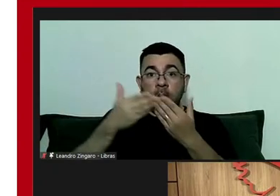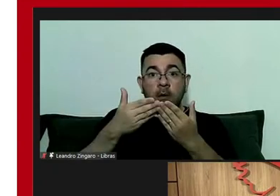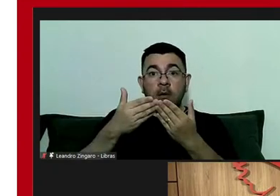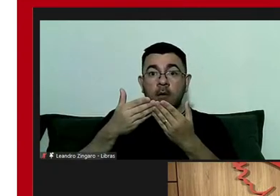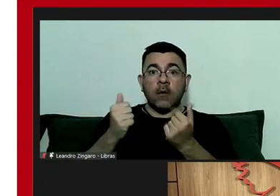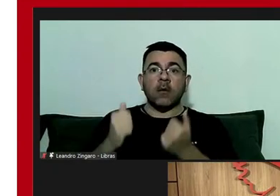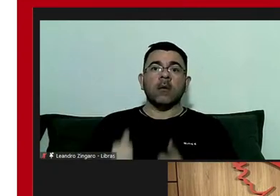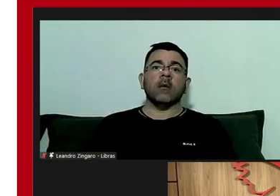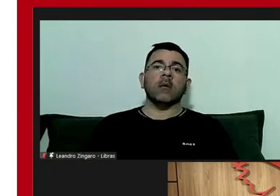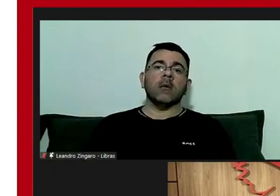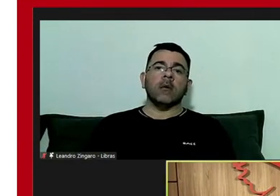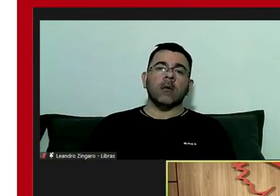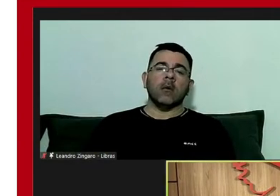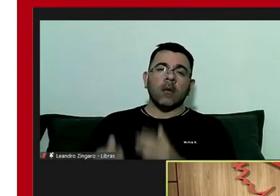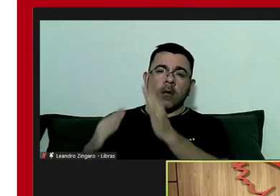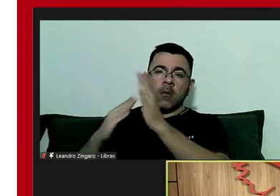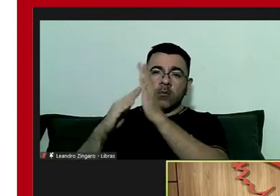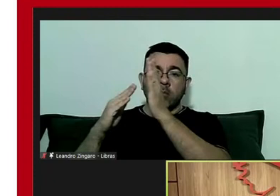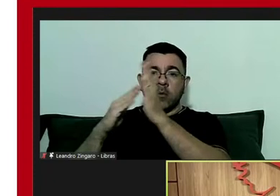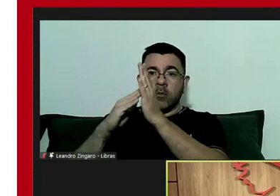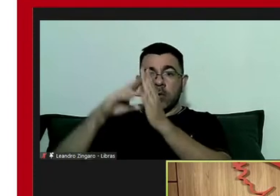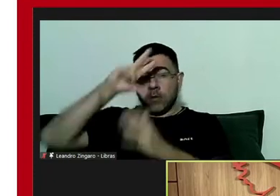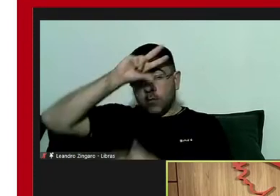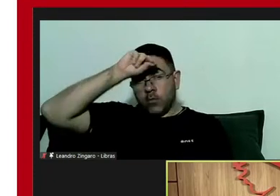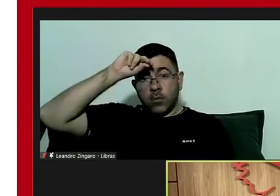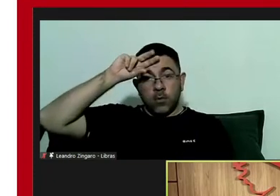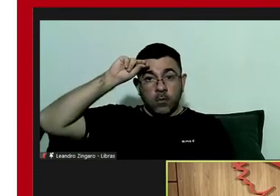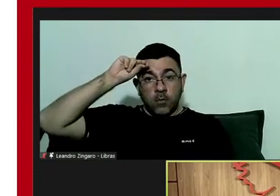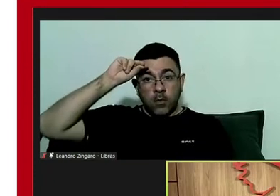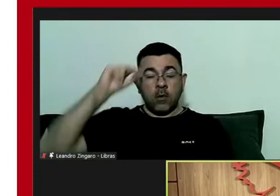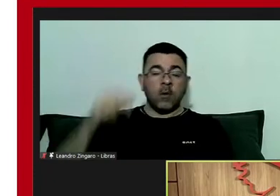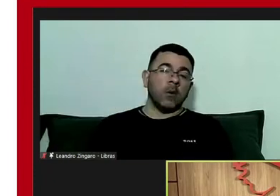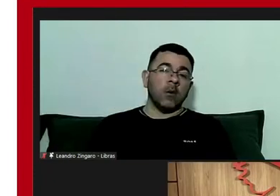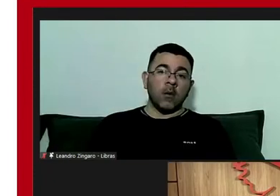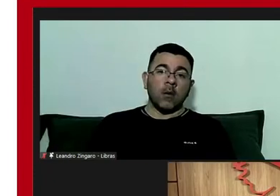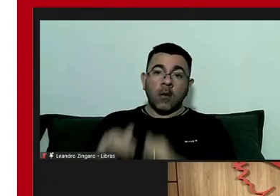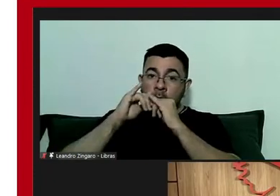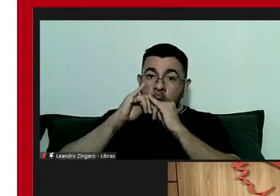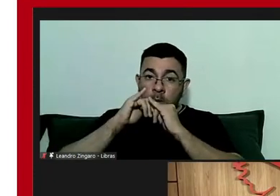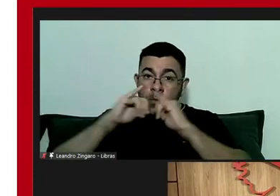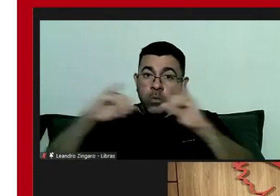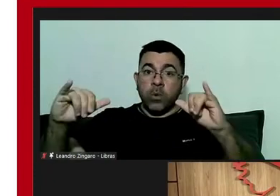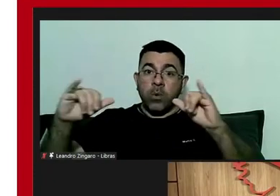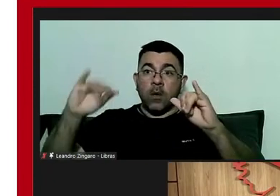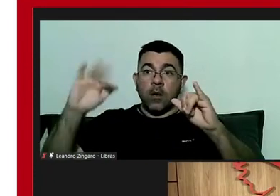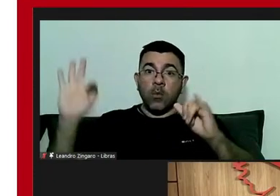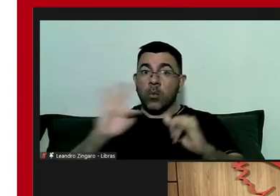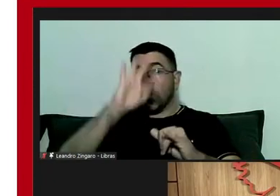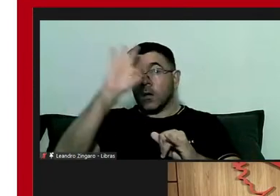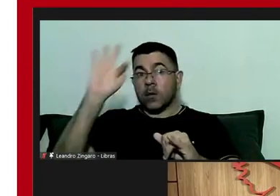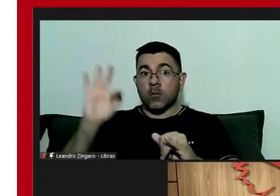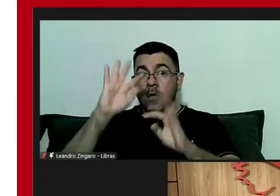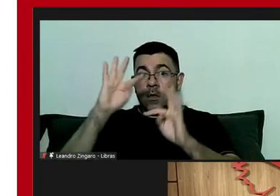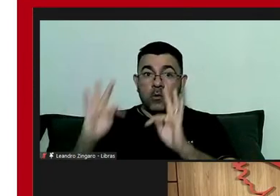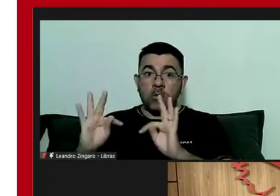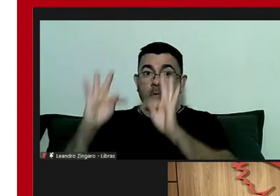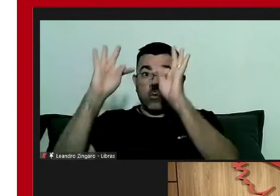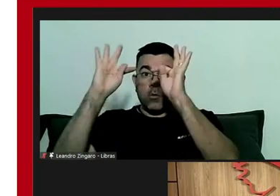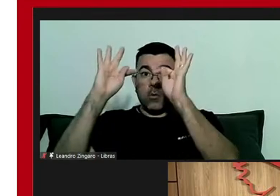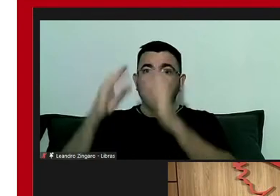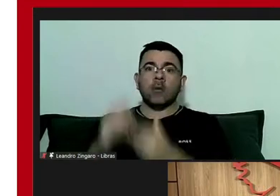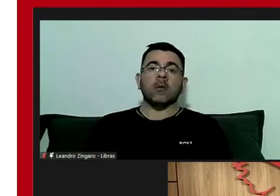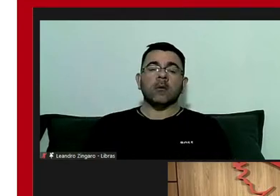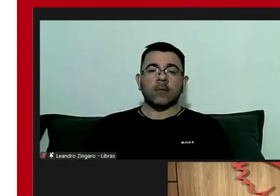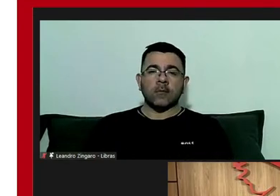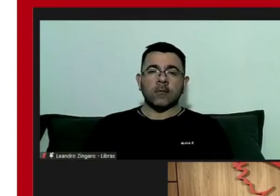Prefeitura do Recife que é o embarque digital que prama de formação de ensino superior em tecnologia que foi concebido pela prefeitura